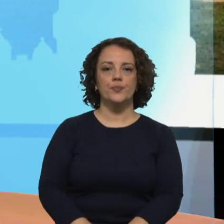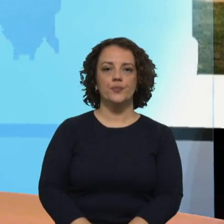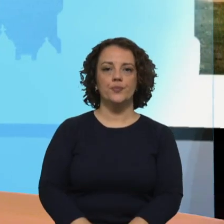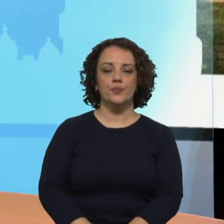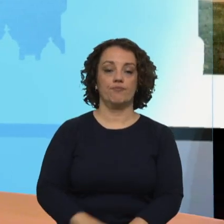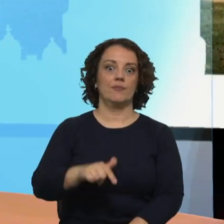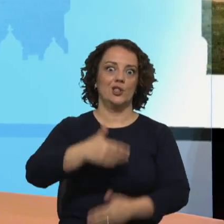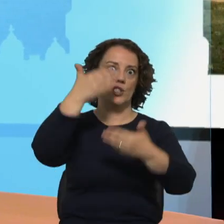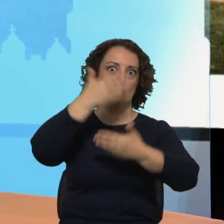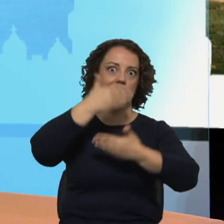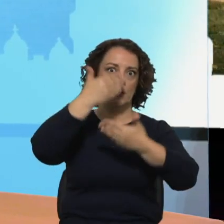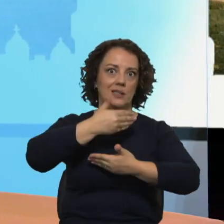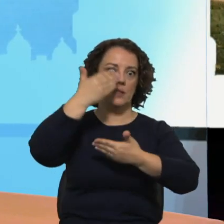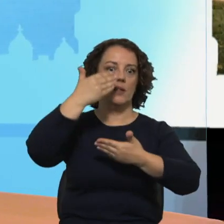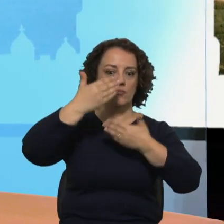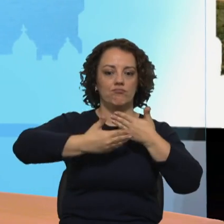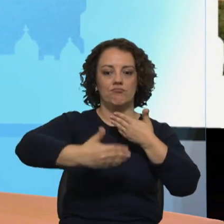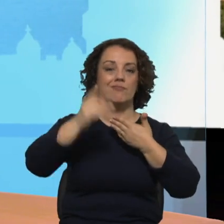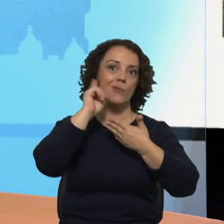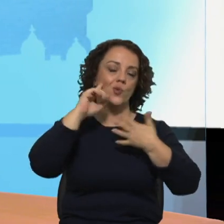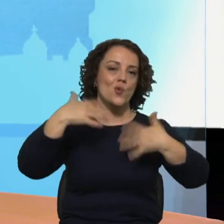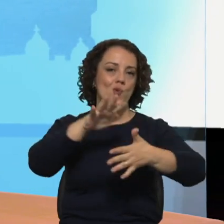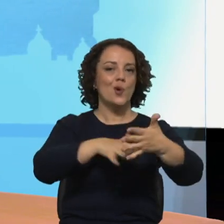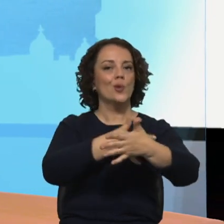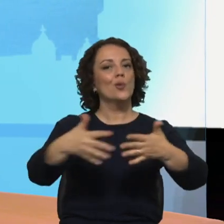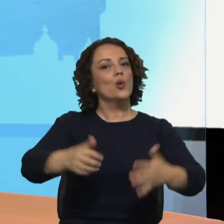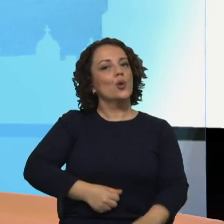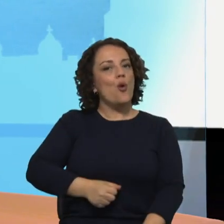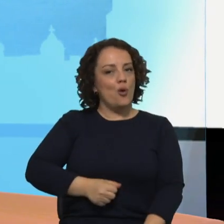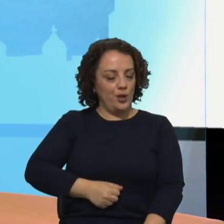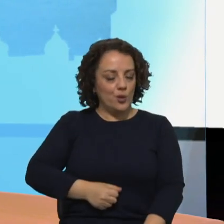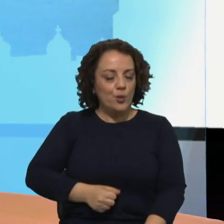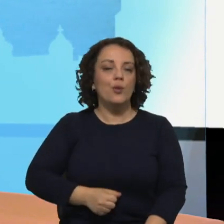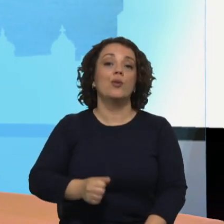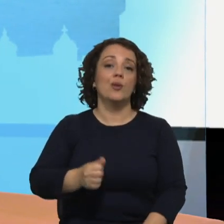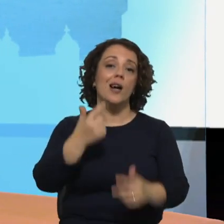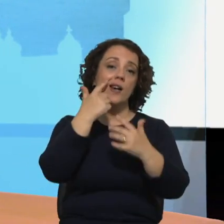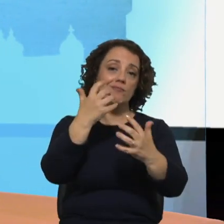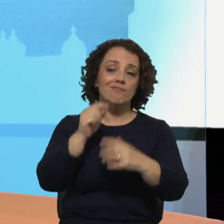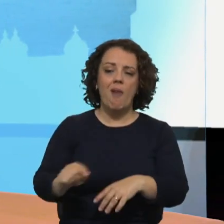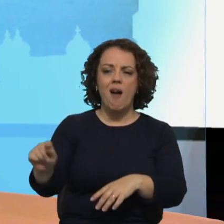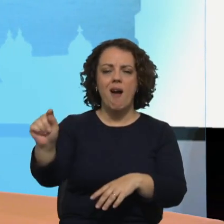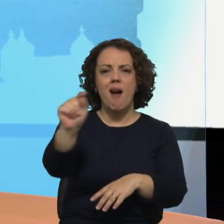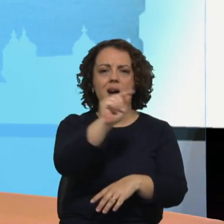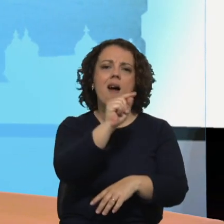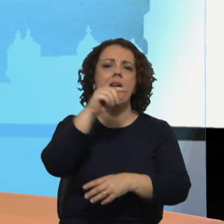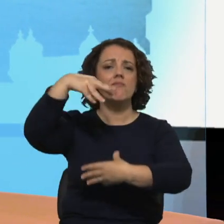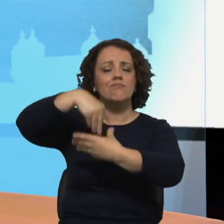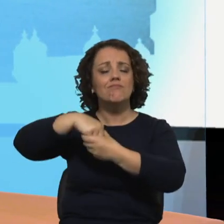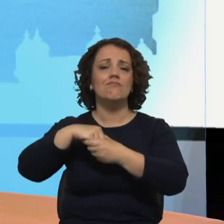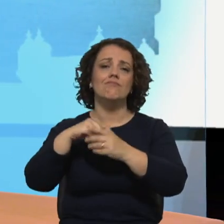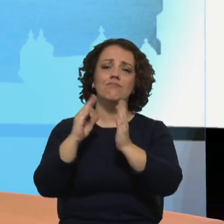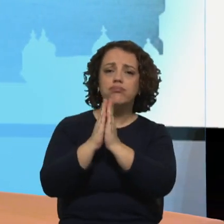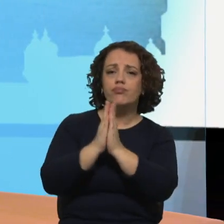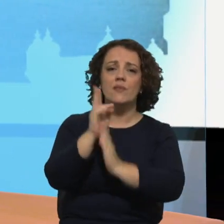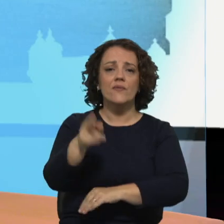Dias centrais no calendário da liturgia católica que são vividos de forma particular nas celebrações que acontecem no Vaticano. Para aí